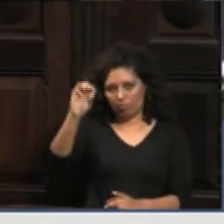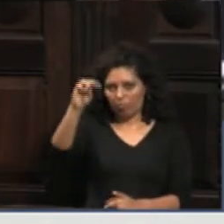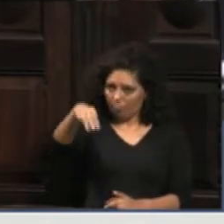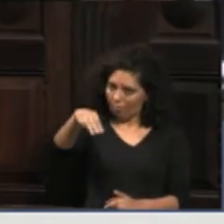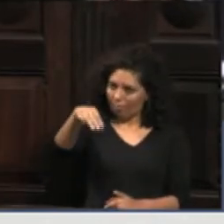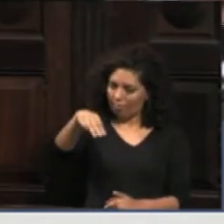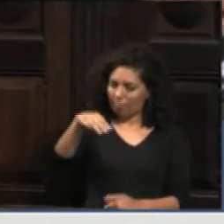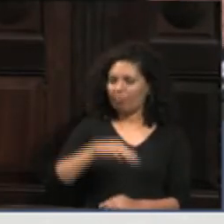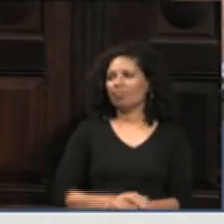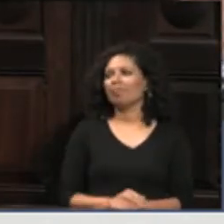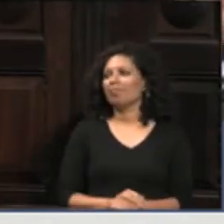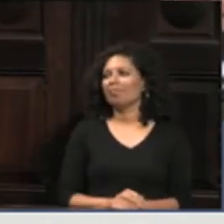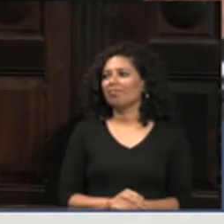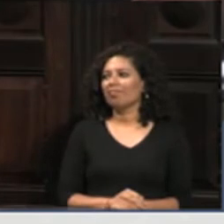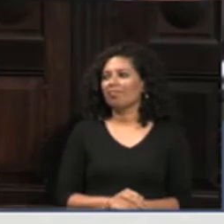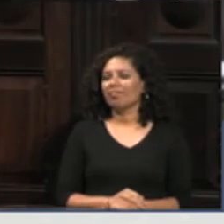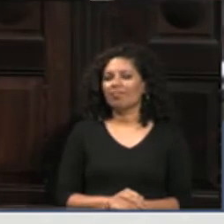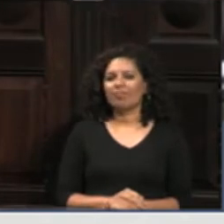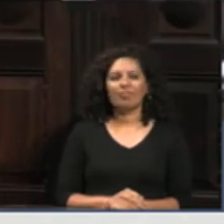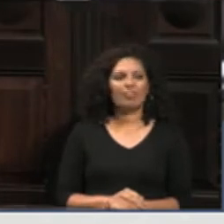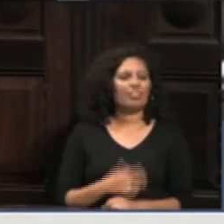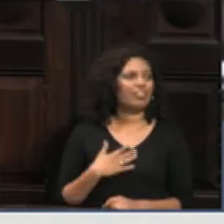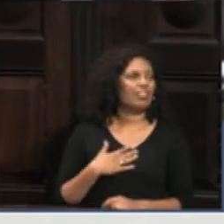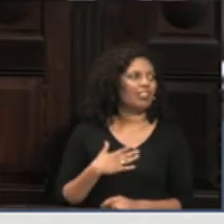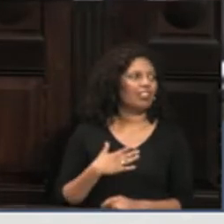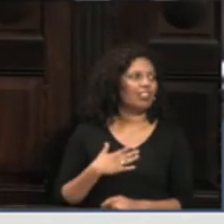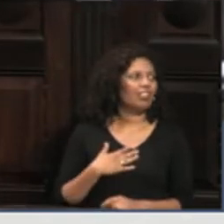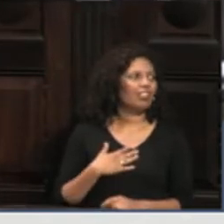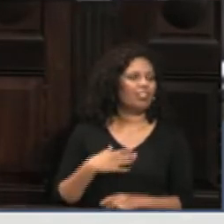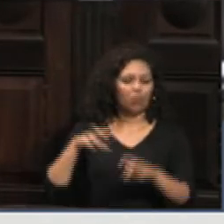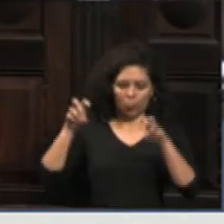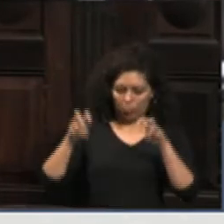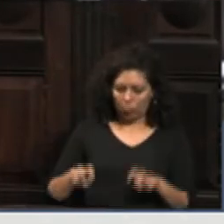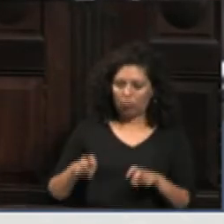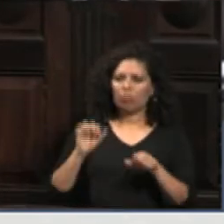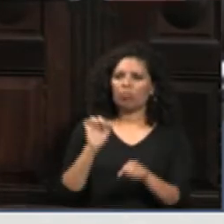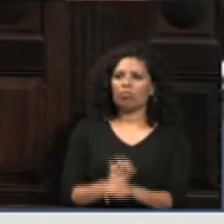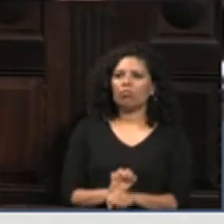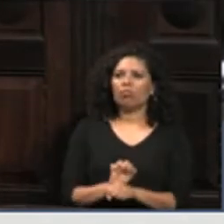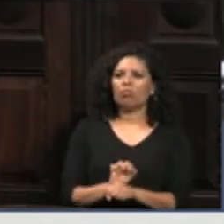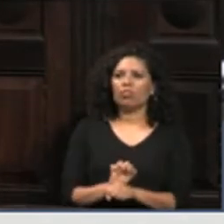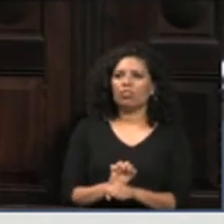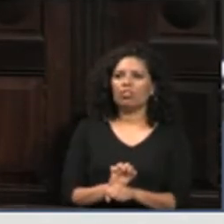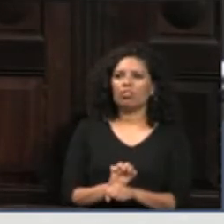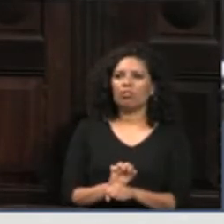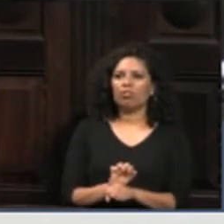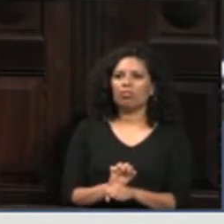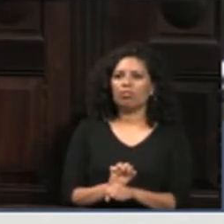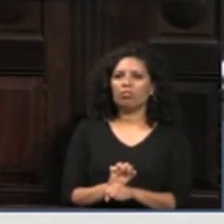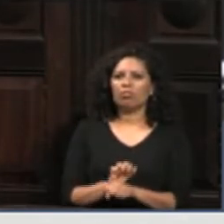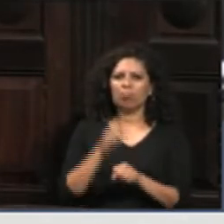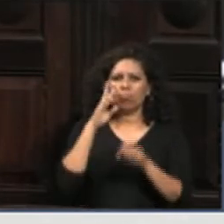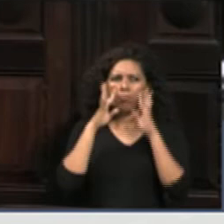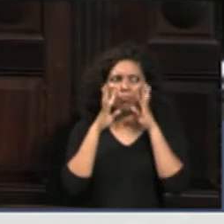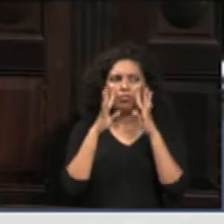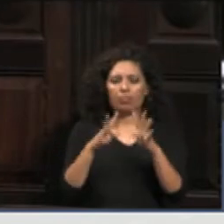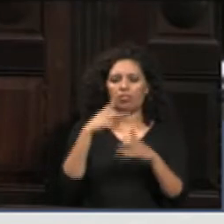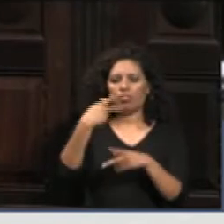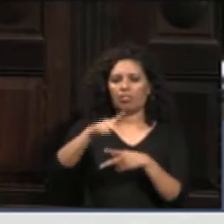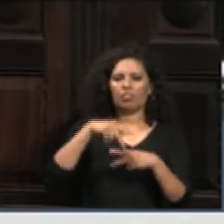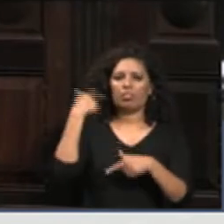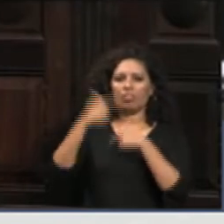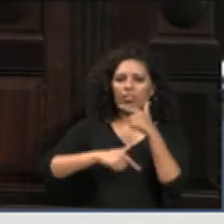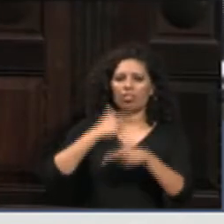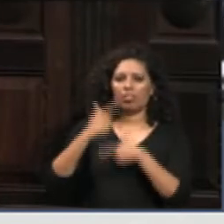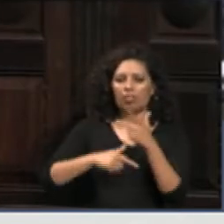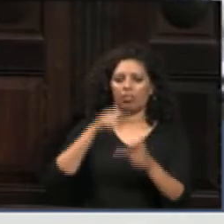10 minutos e eu estarei aqui na presidência, aguardando e acompanhando